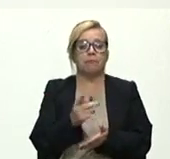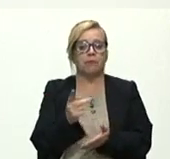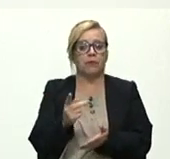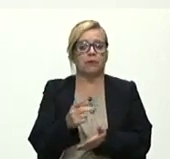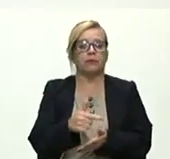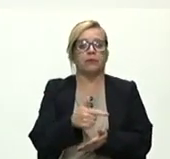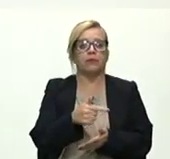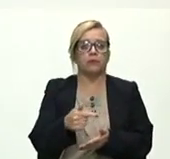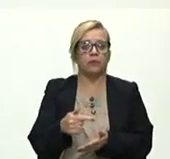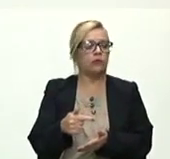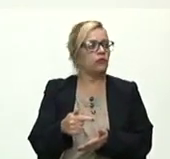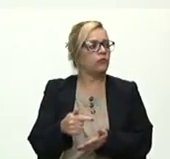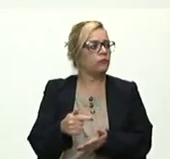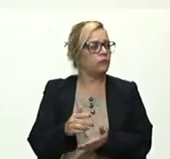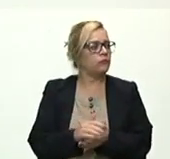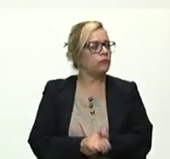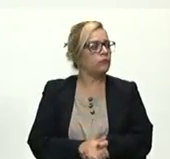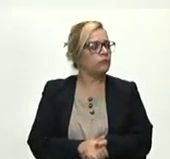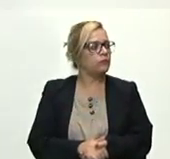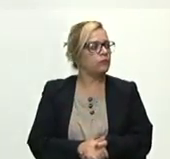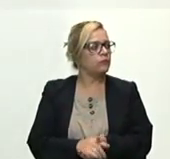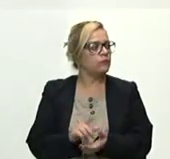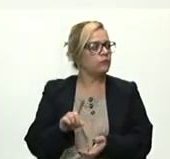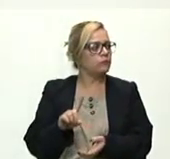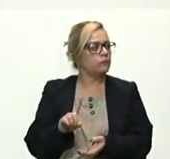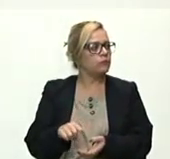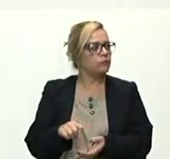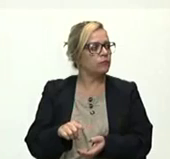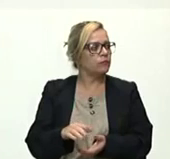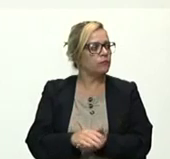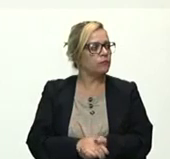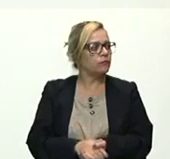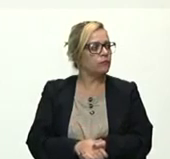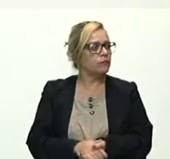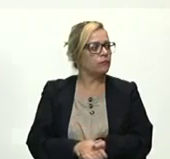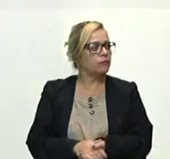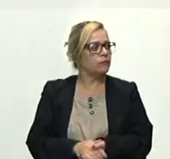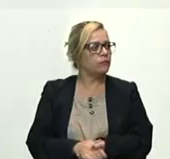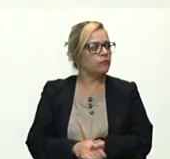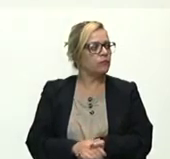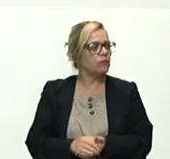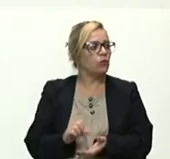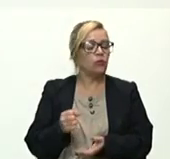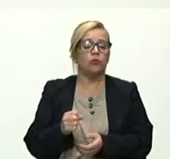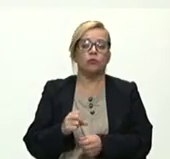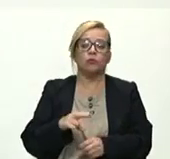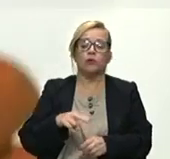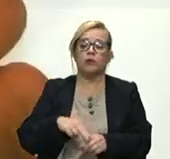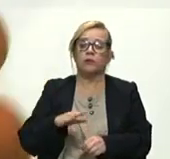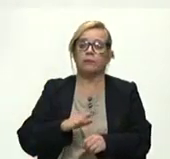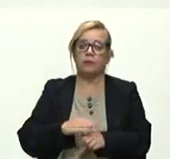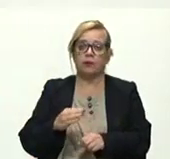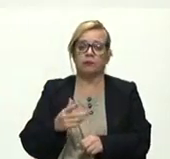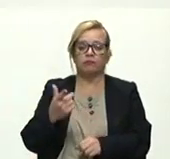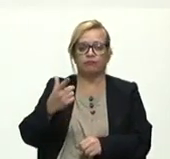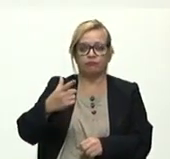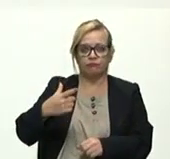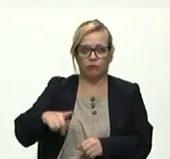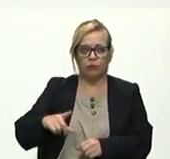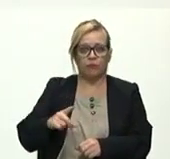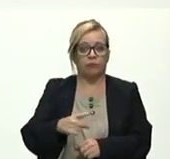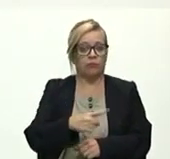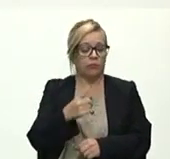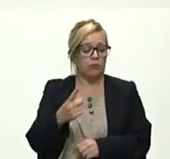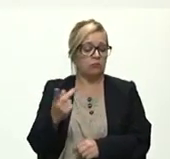7 com 8. Então, 7, a vírgula, 8, M+. Primeiro par ordenado